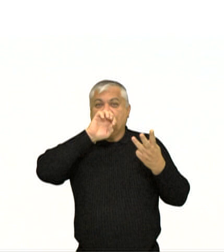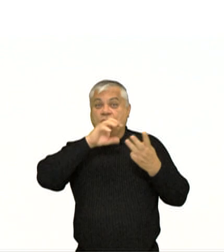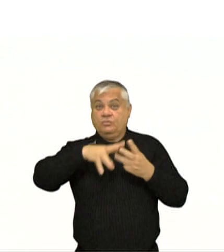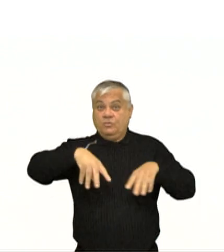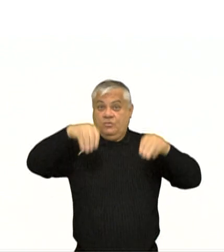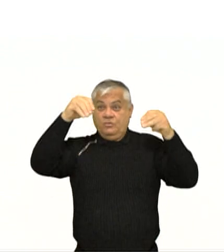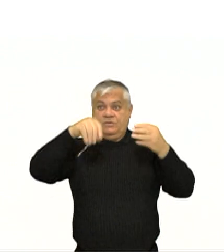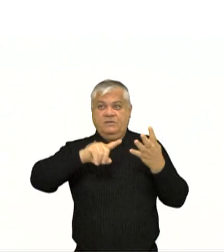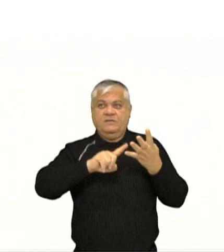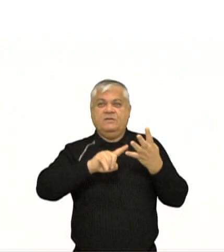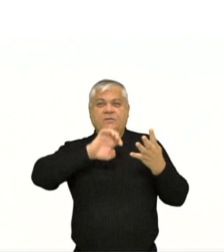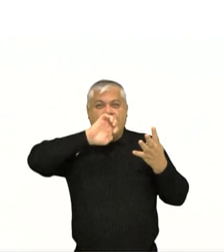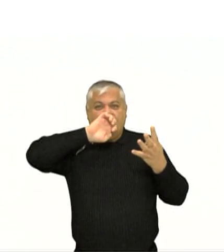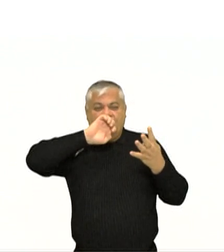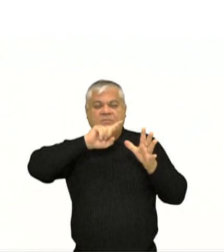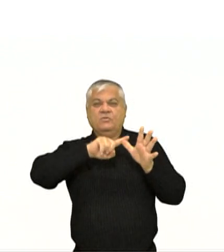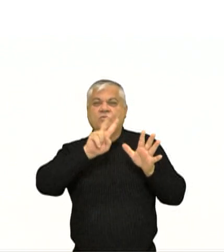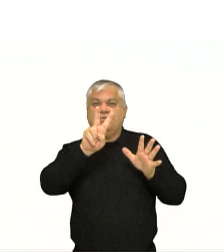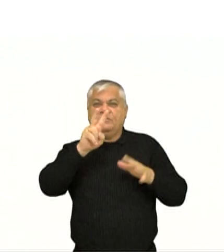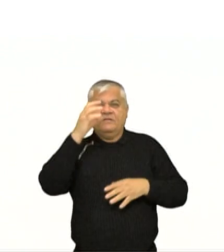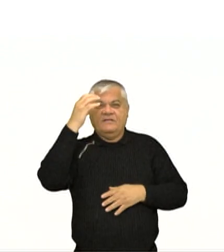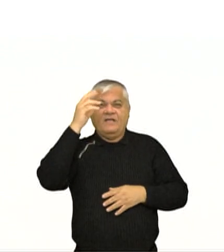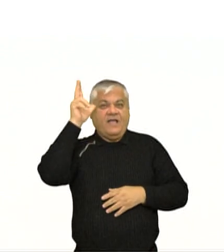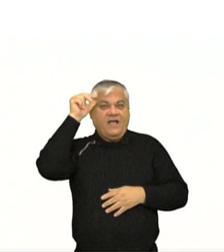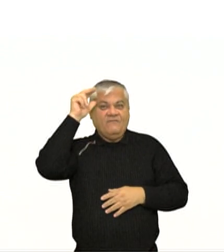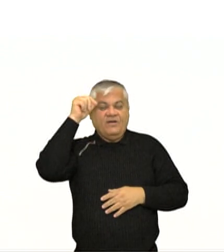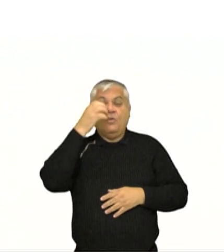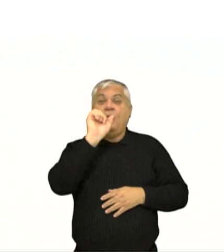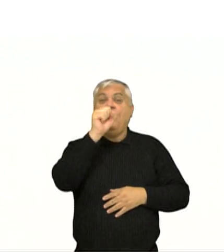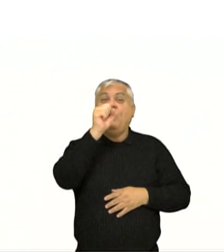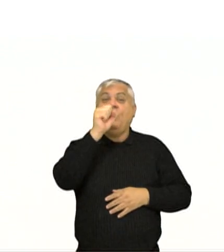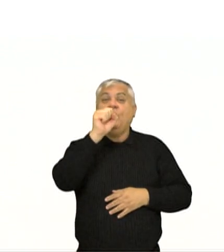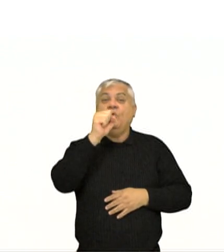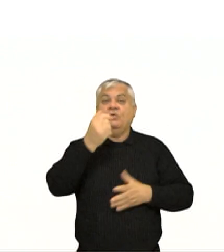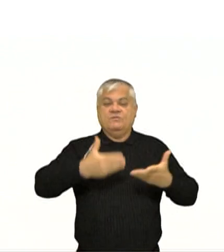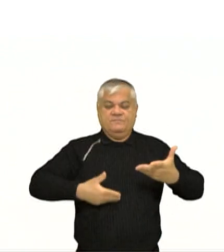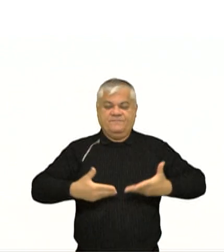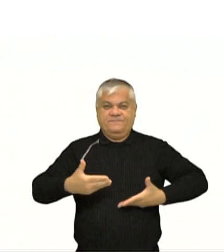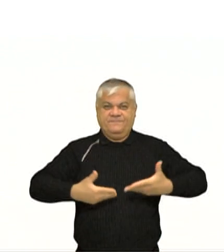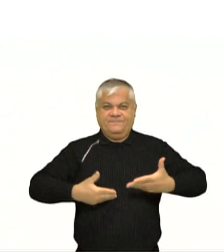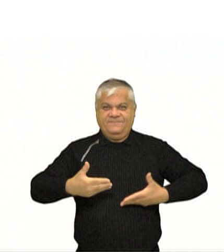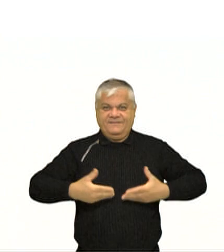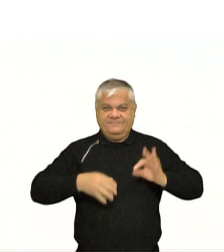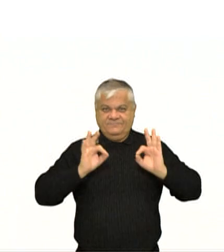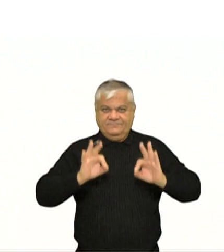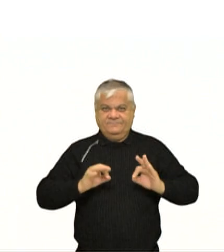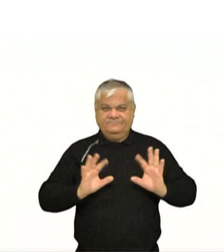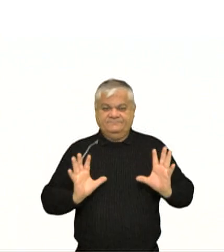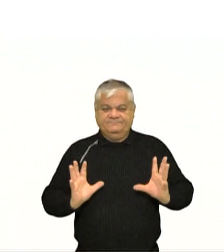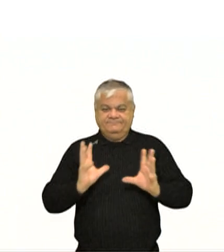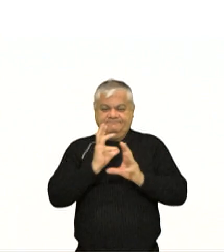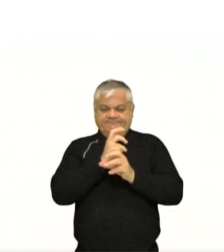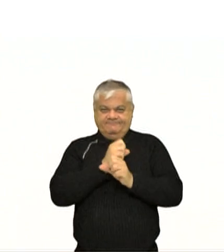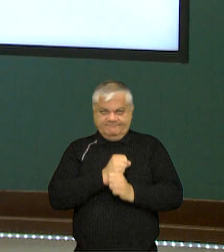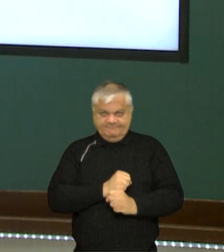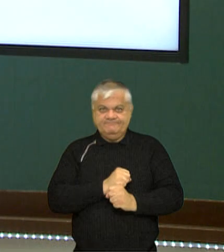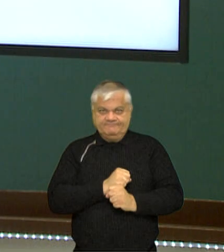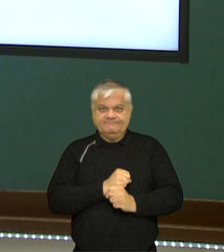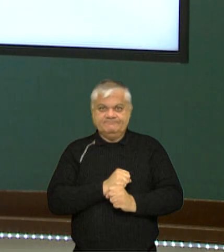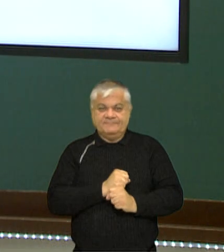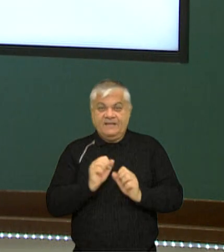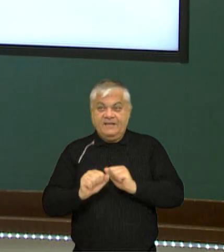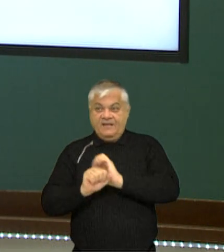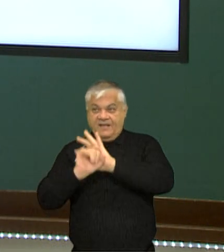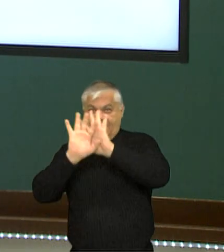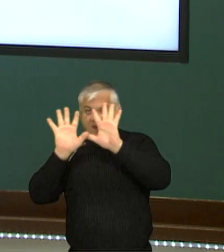2 bispos, 2 cavalos e 8 peões. Então isso eu vou precisar um conjunto desses de peças